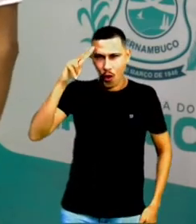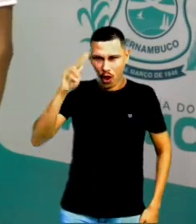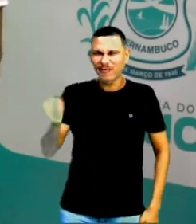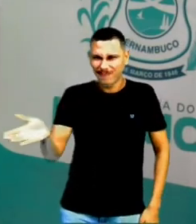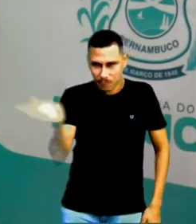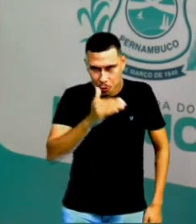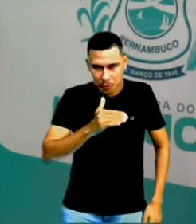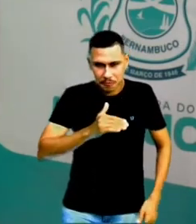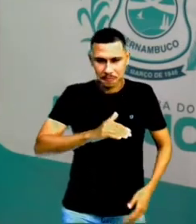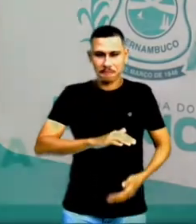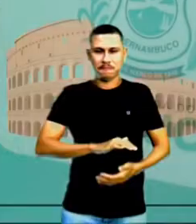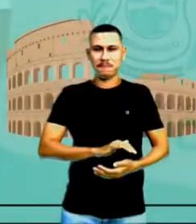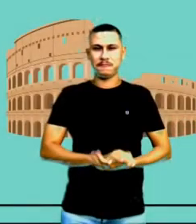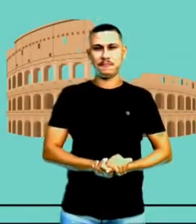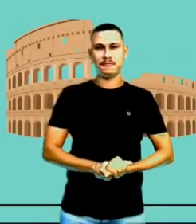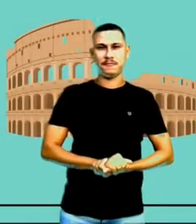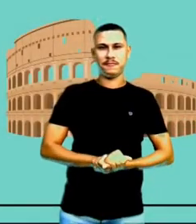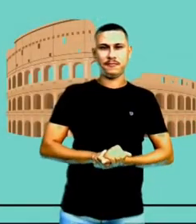aprender?